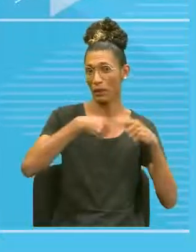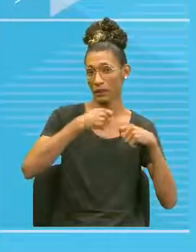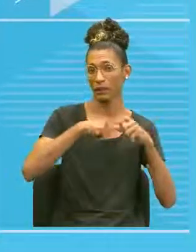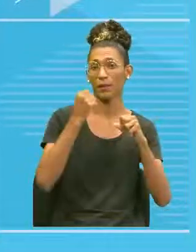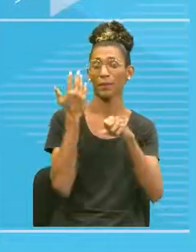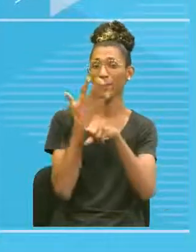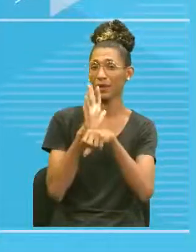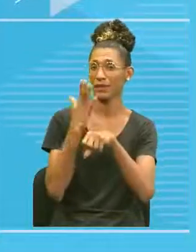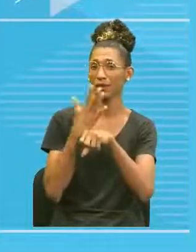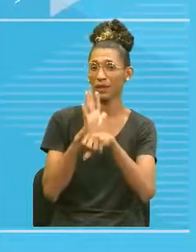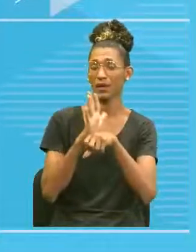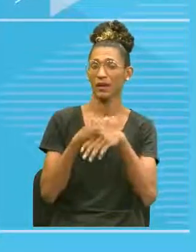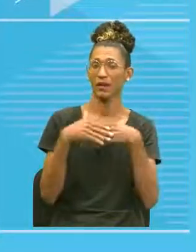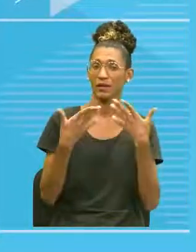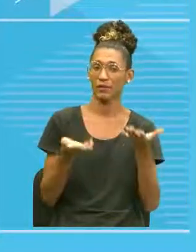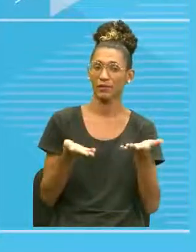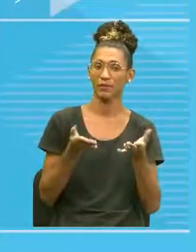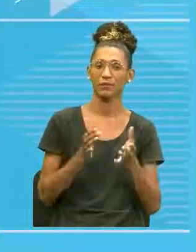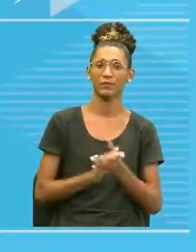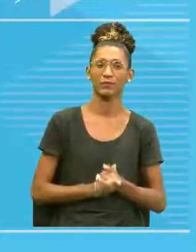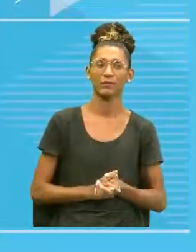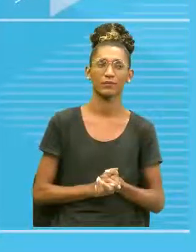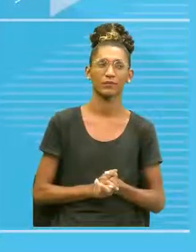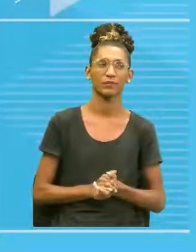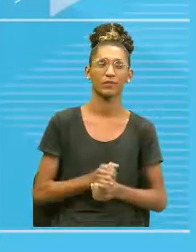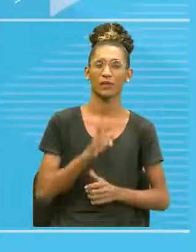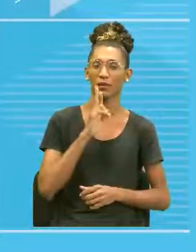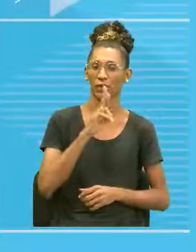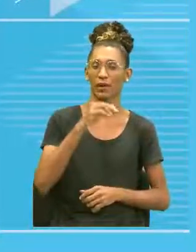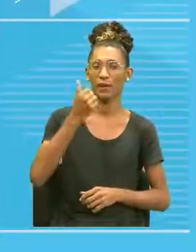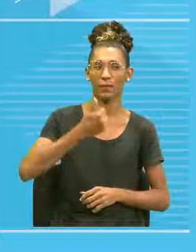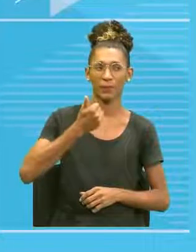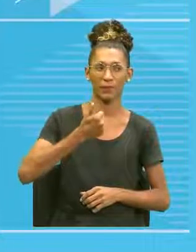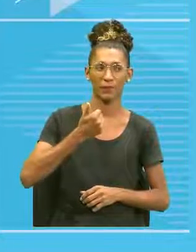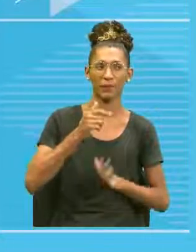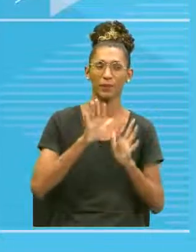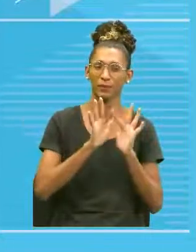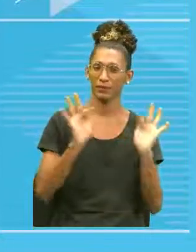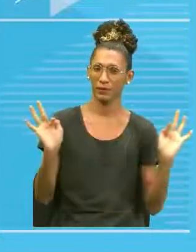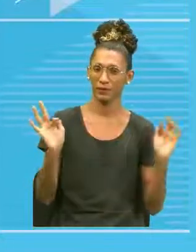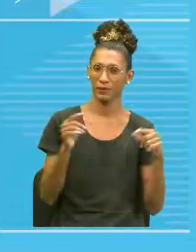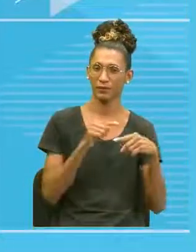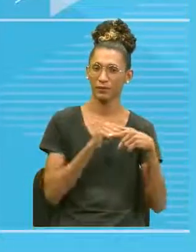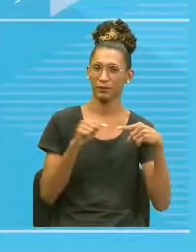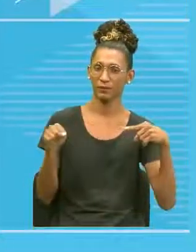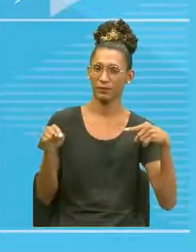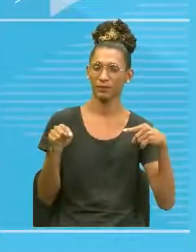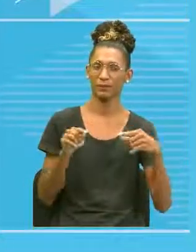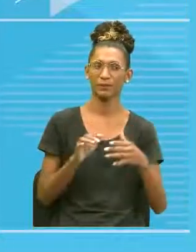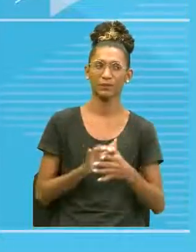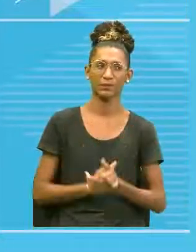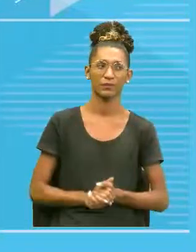prática Então vamos lá vou fazer a primeira tá a primeira frase